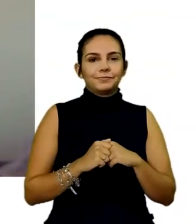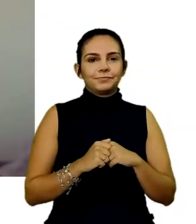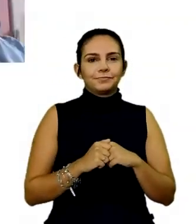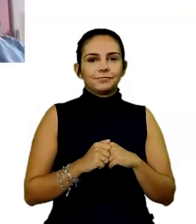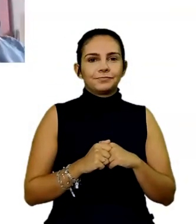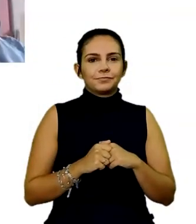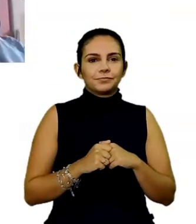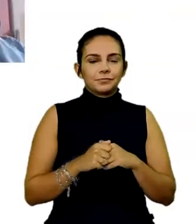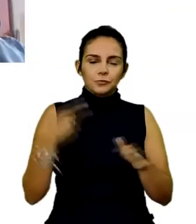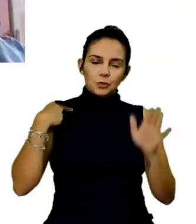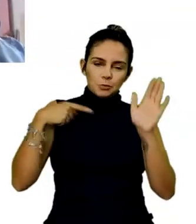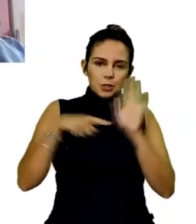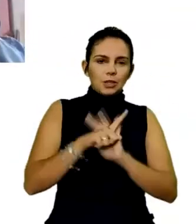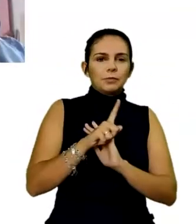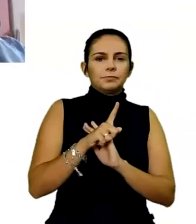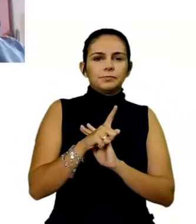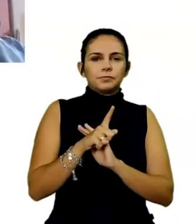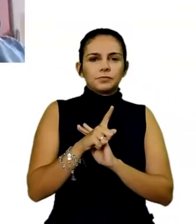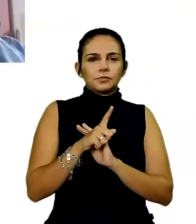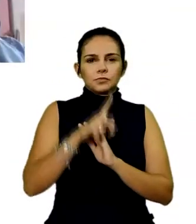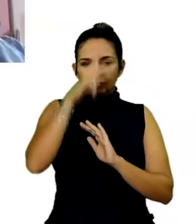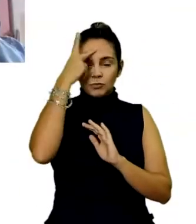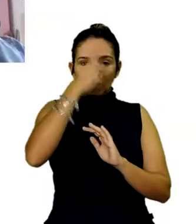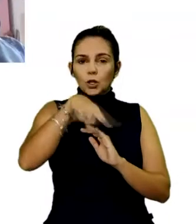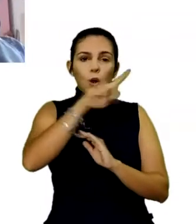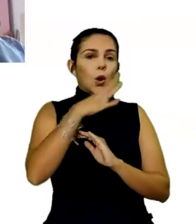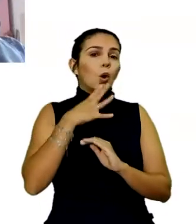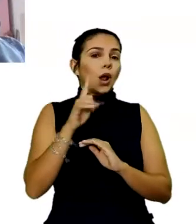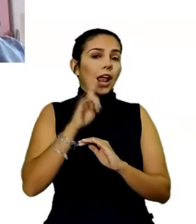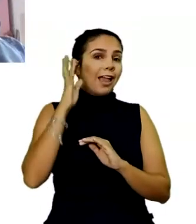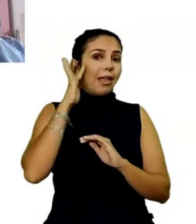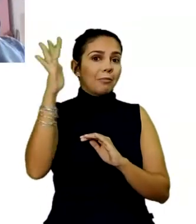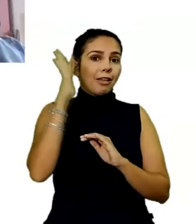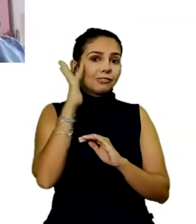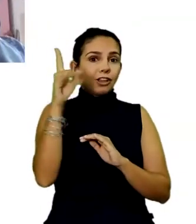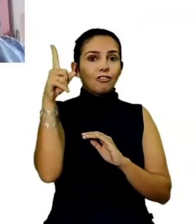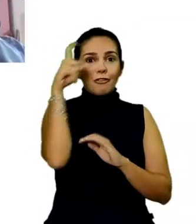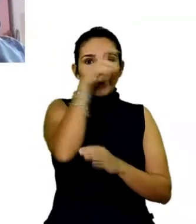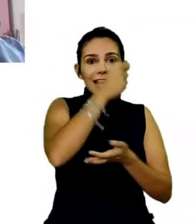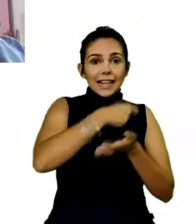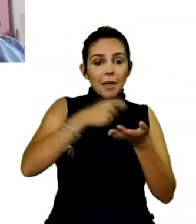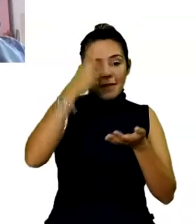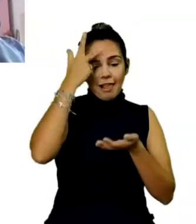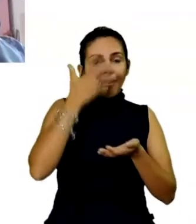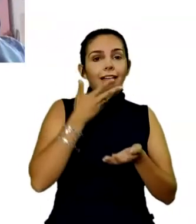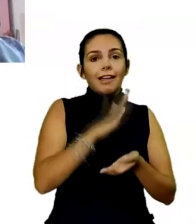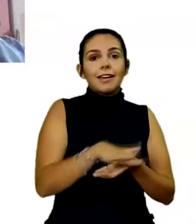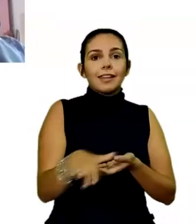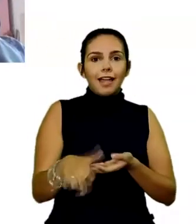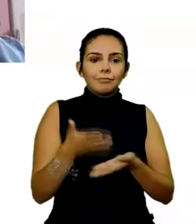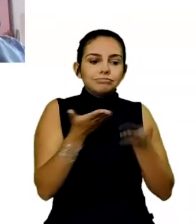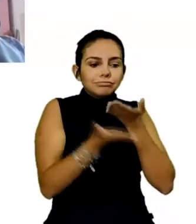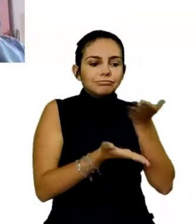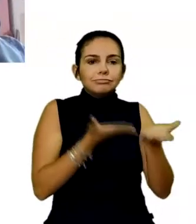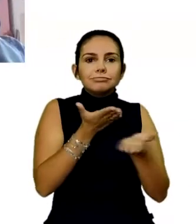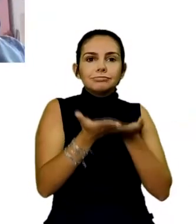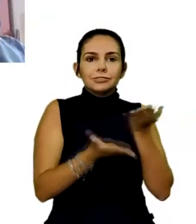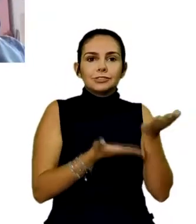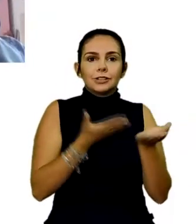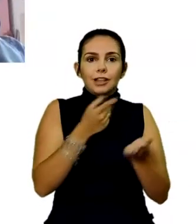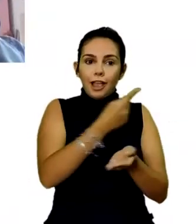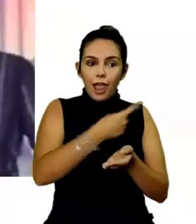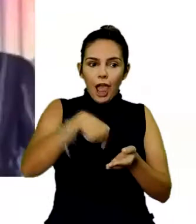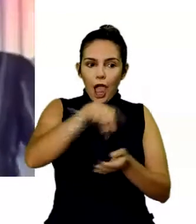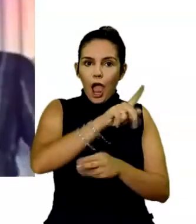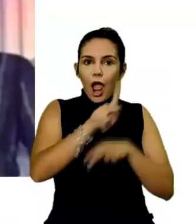Muita gente não conhece, não imagina o desafio que é escrever para criança. Porque é um público